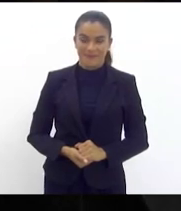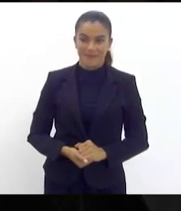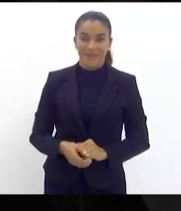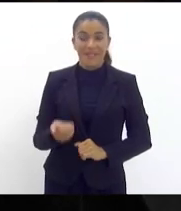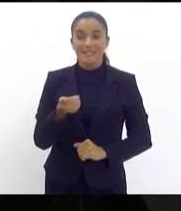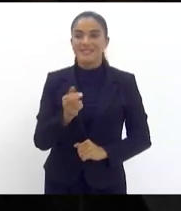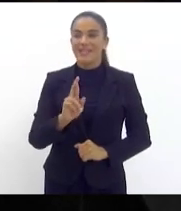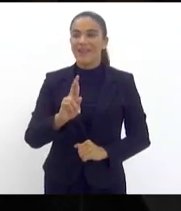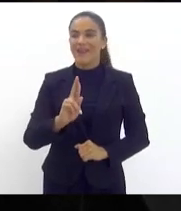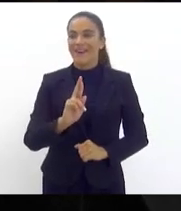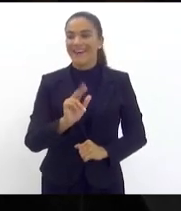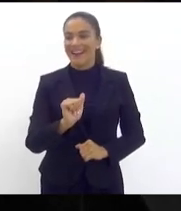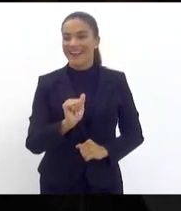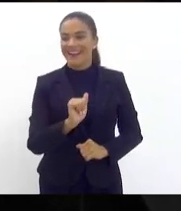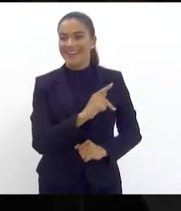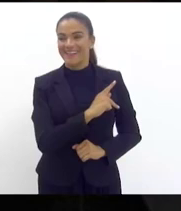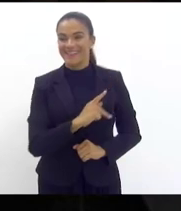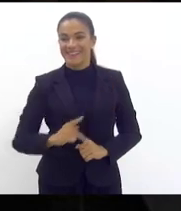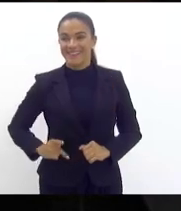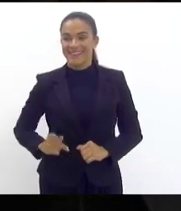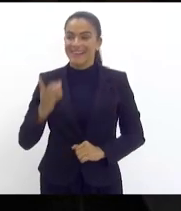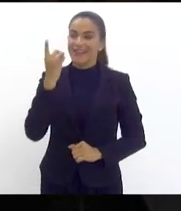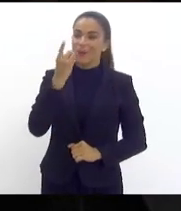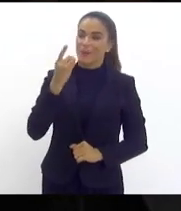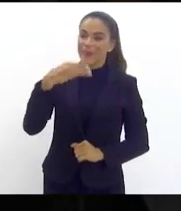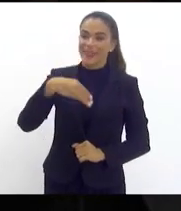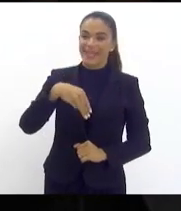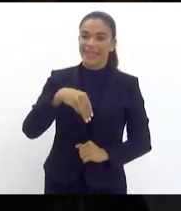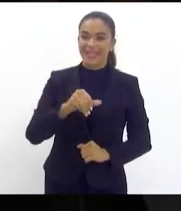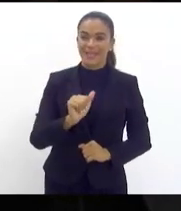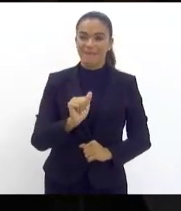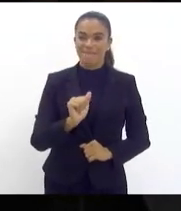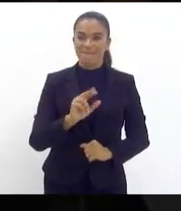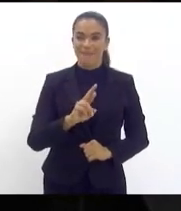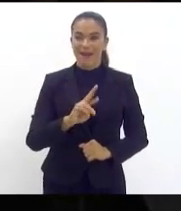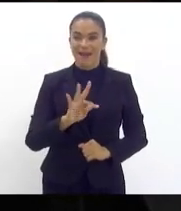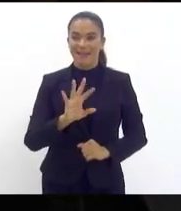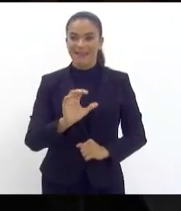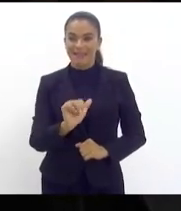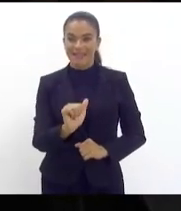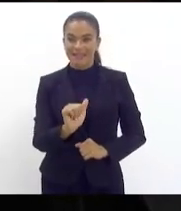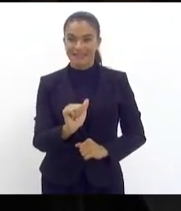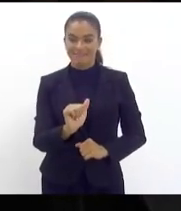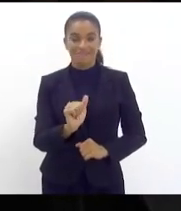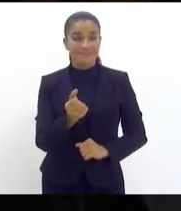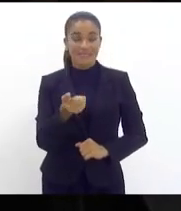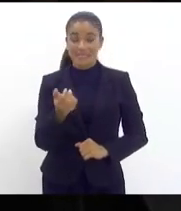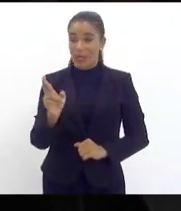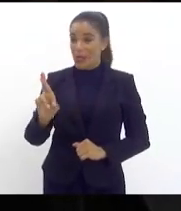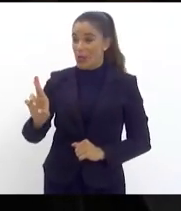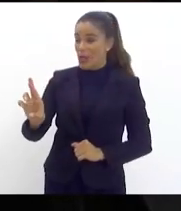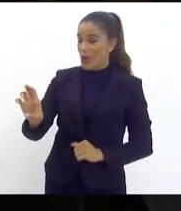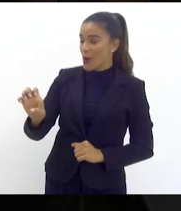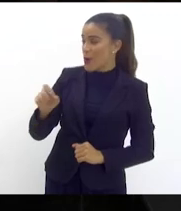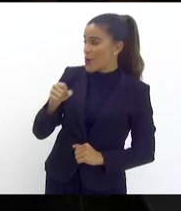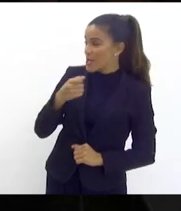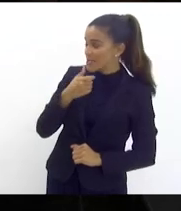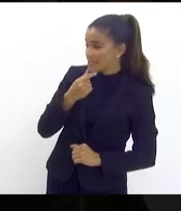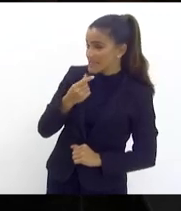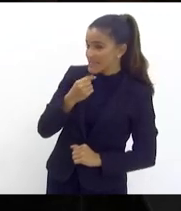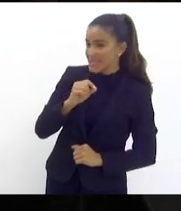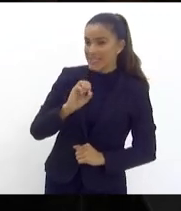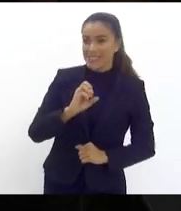Senhora Presidente, deputada Marta Rocha, senhoras e senhores deputados que